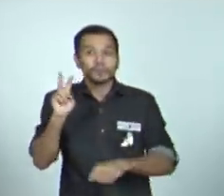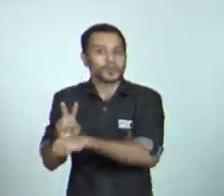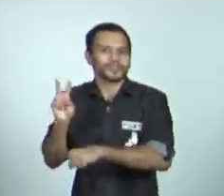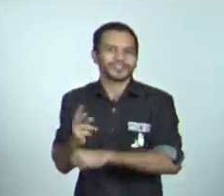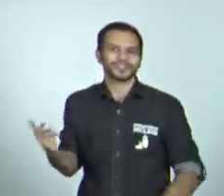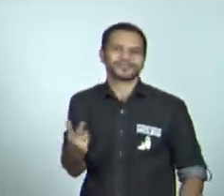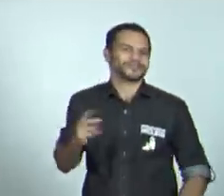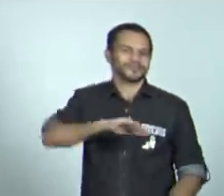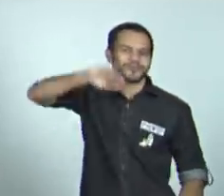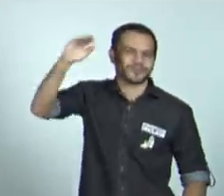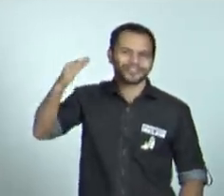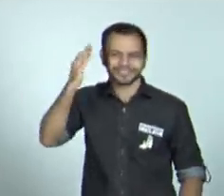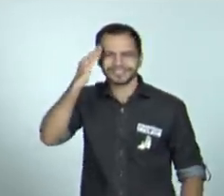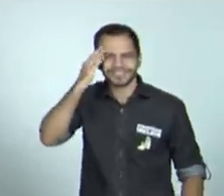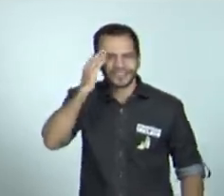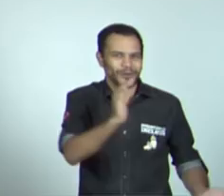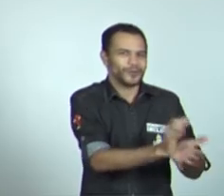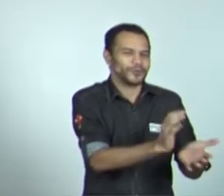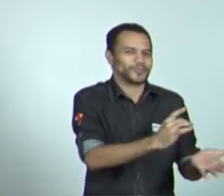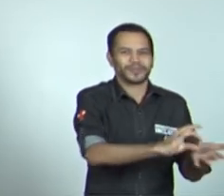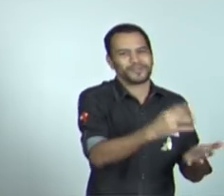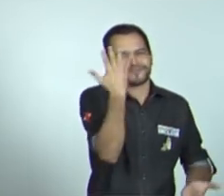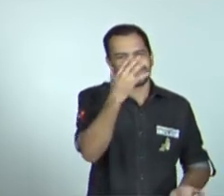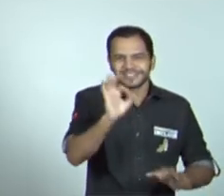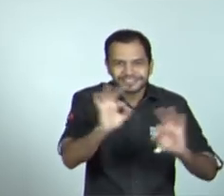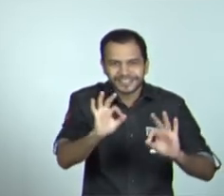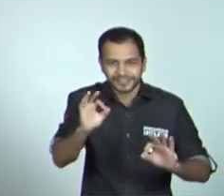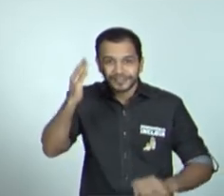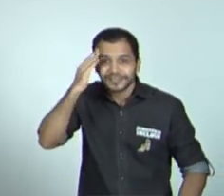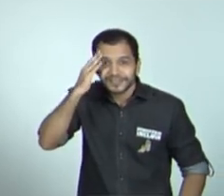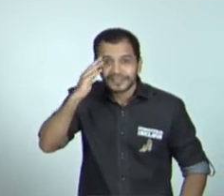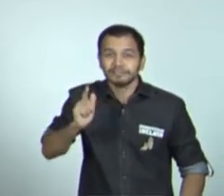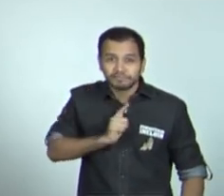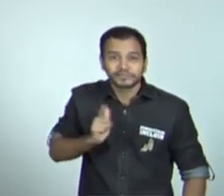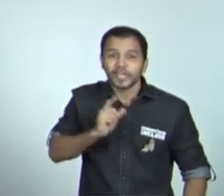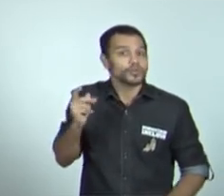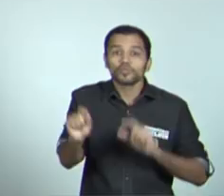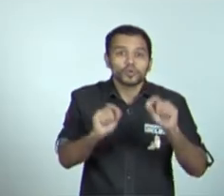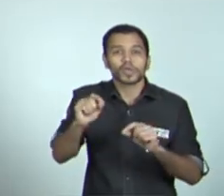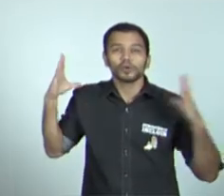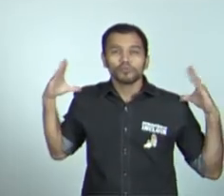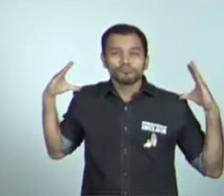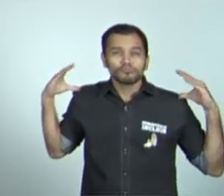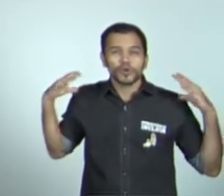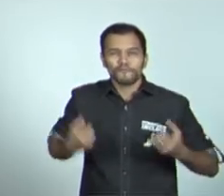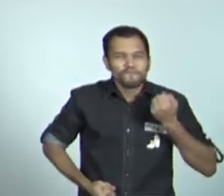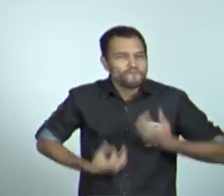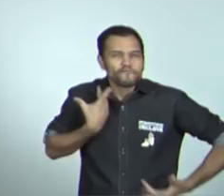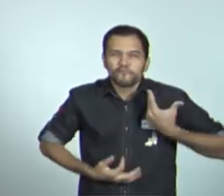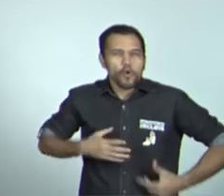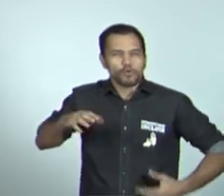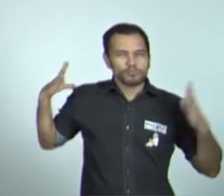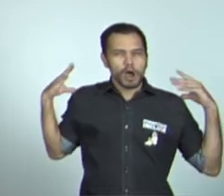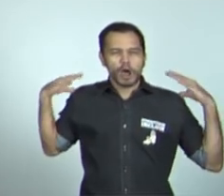montanha e tem um exército de fogo do senhor para proteger a montanha da tua vida e tem um exército de fogo do senhor